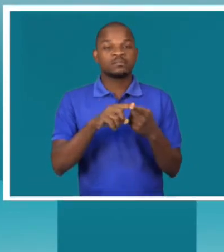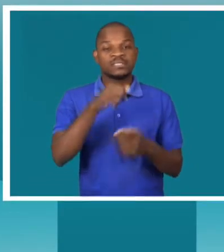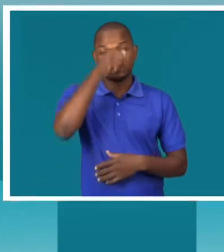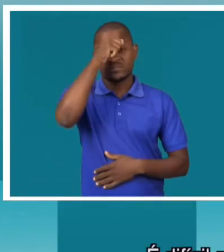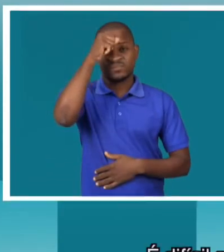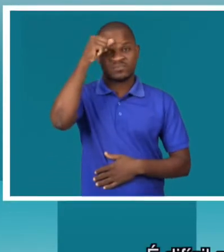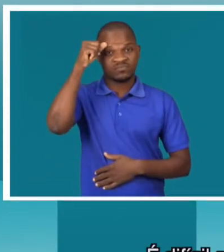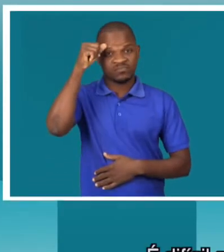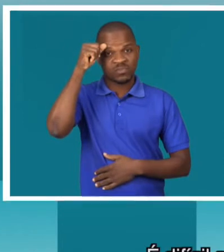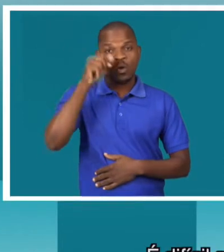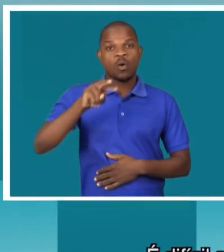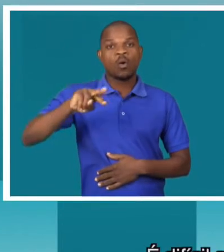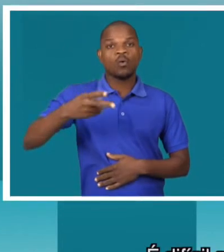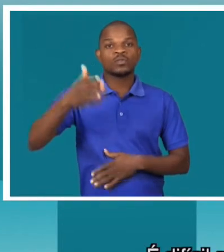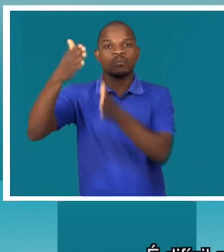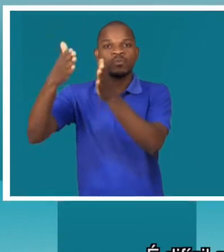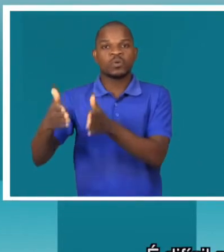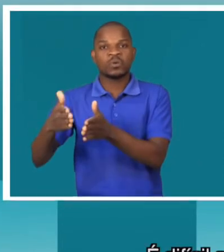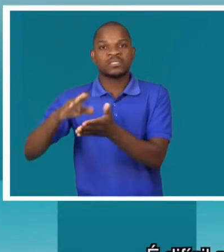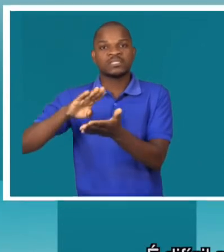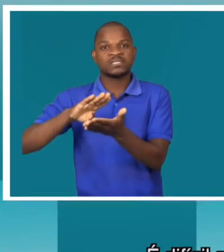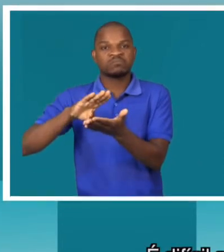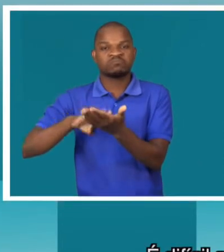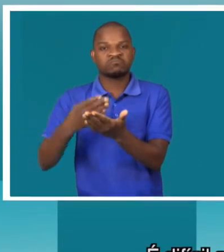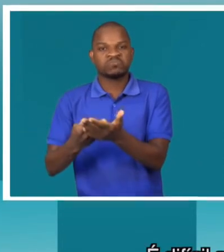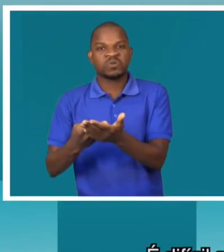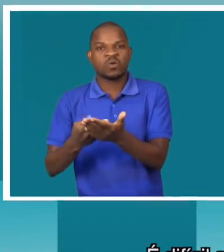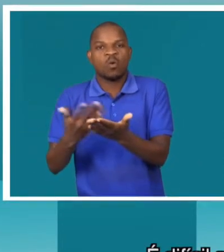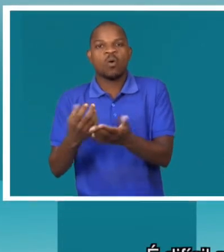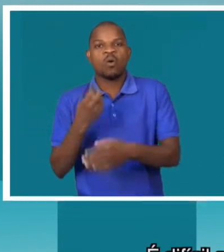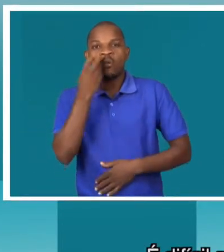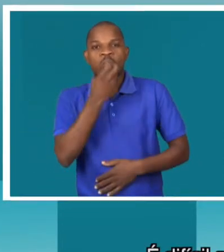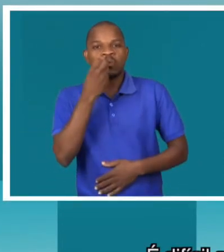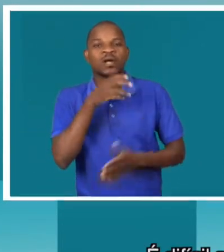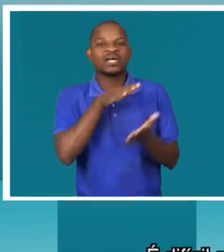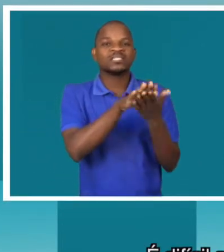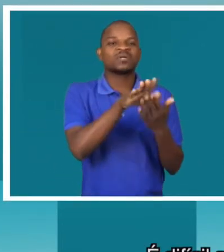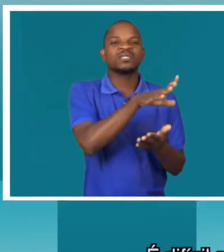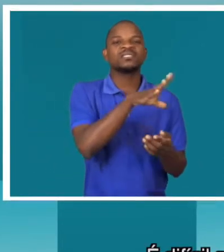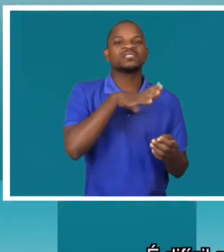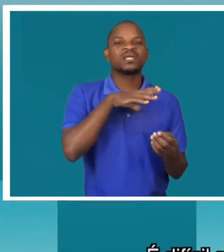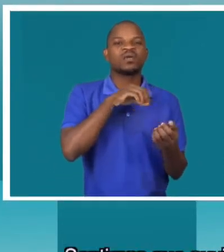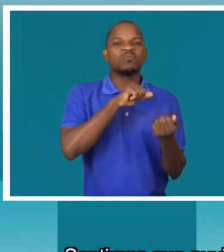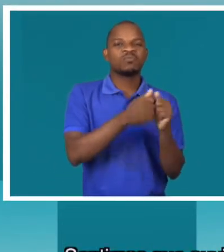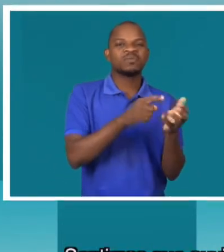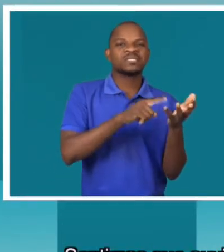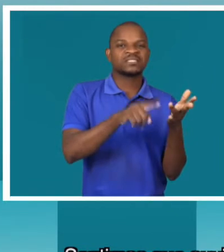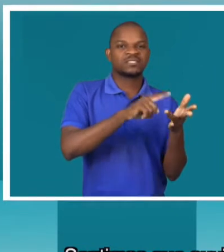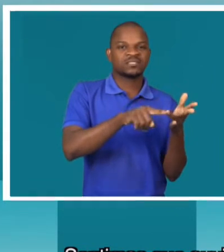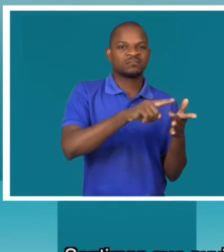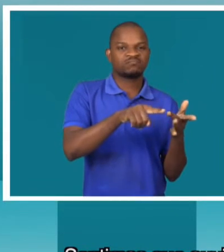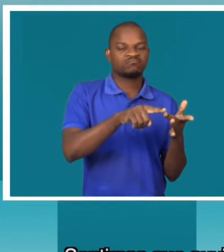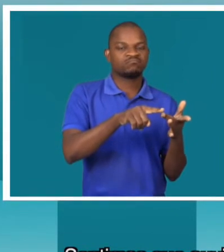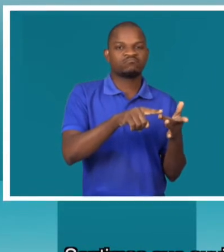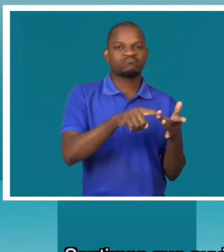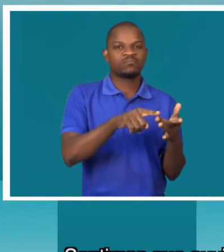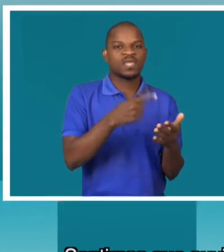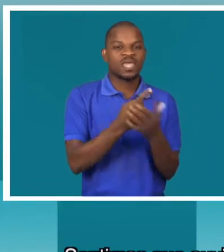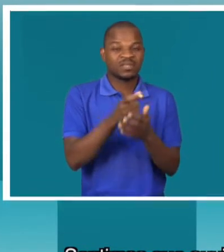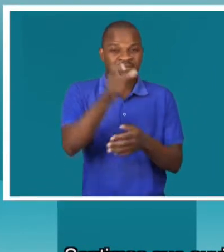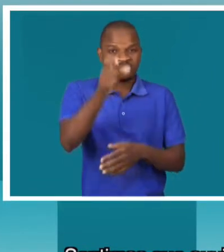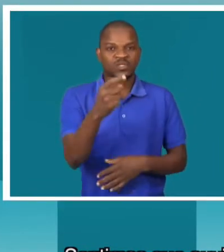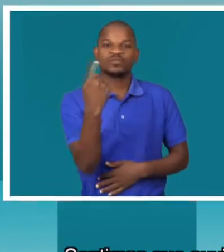É difícil, quando é outra pessoa, falar o problema do outro e sentimos que